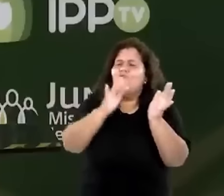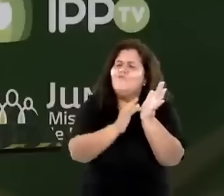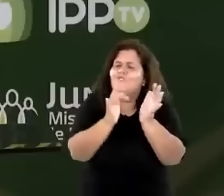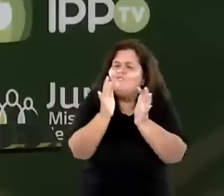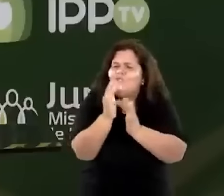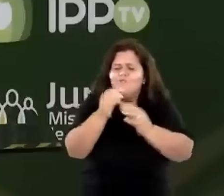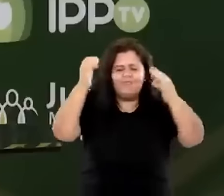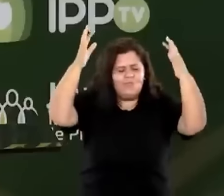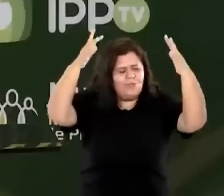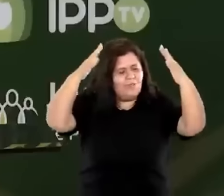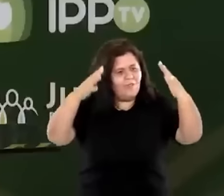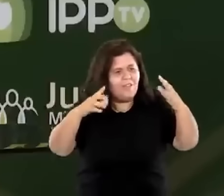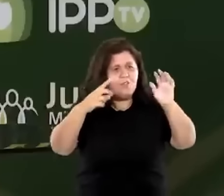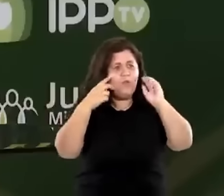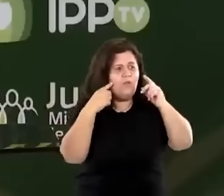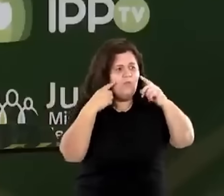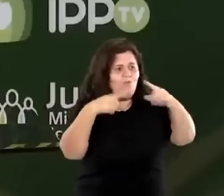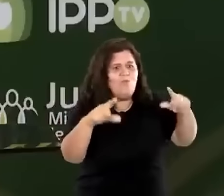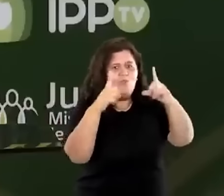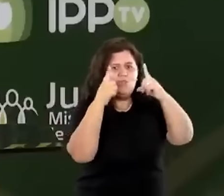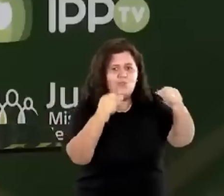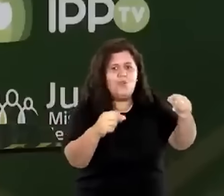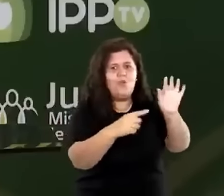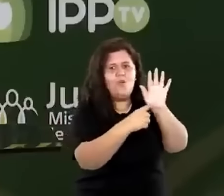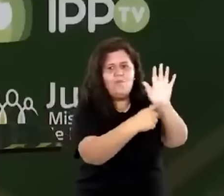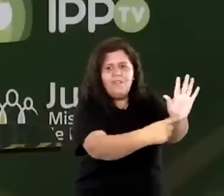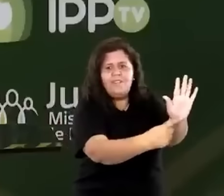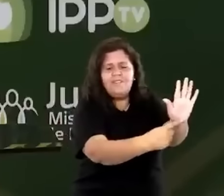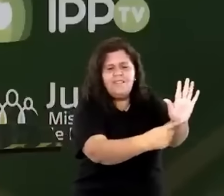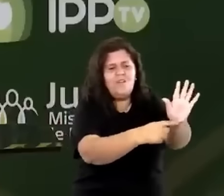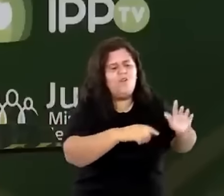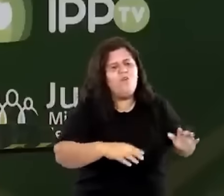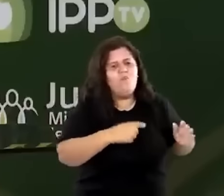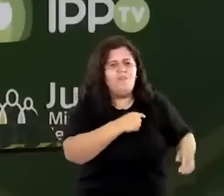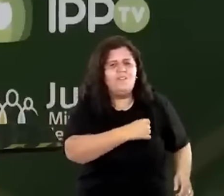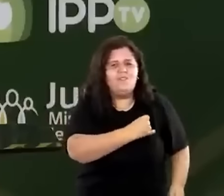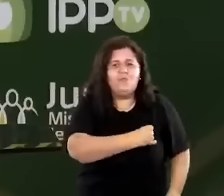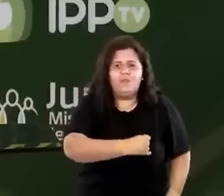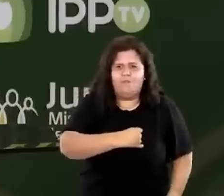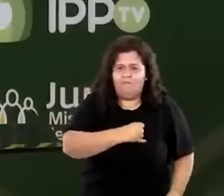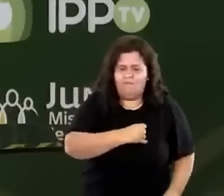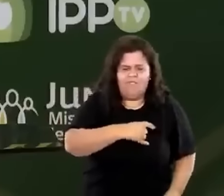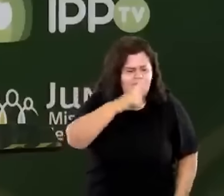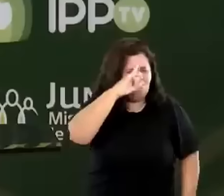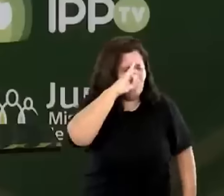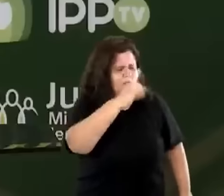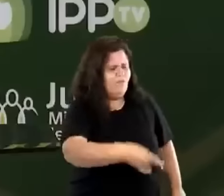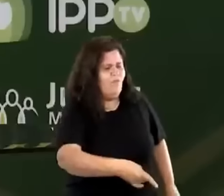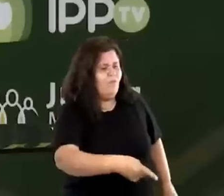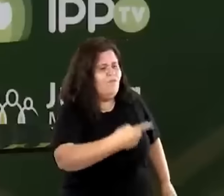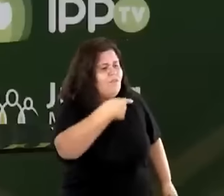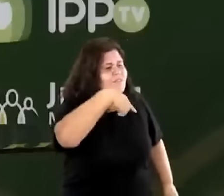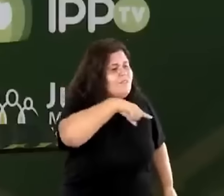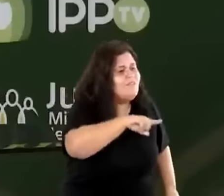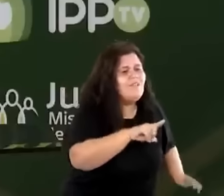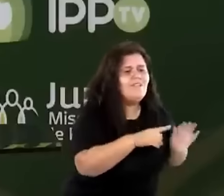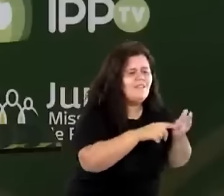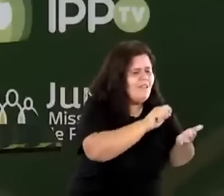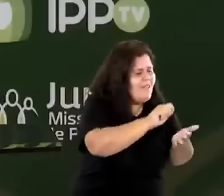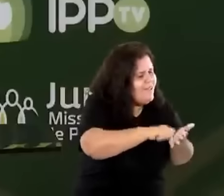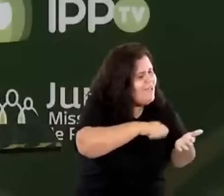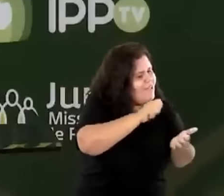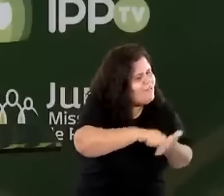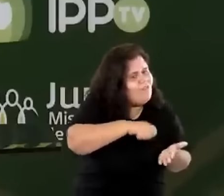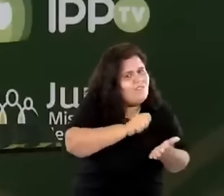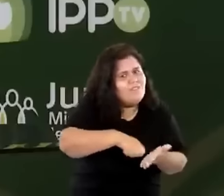glorificado apareceu para João na ilha de ptima e deu uma ordem para ele registrar o que ele estava